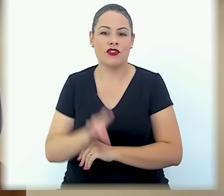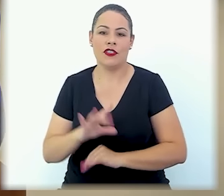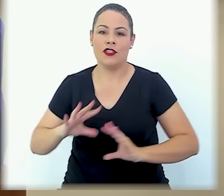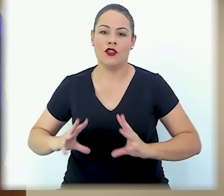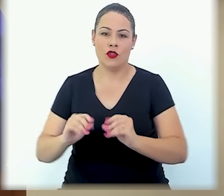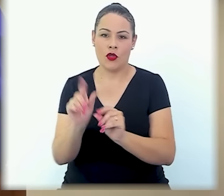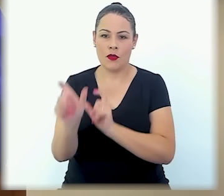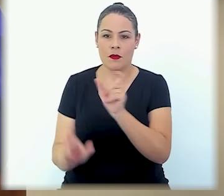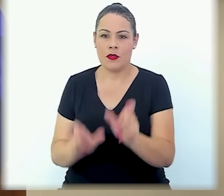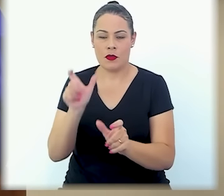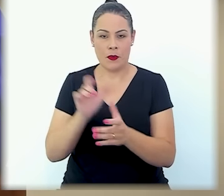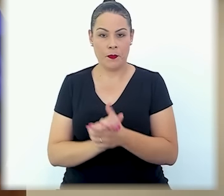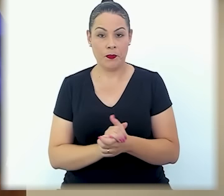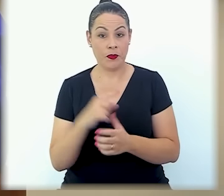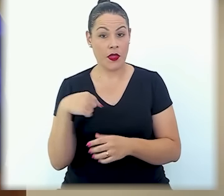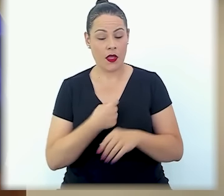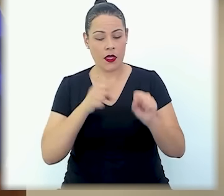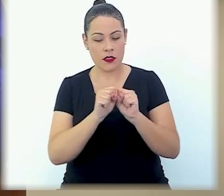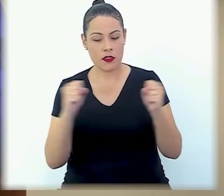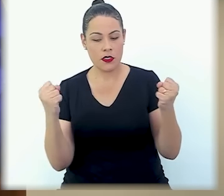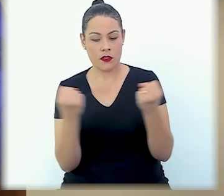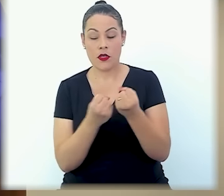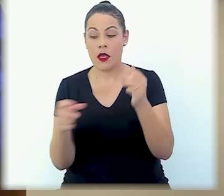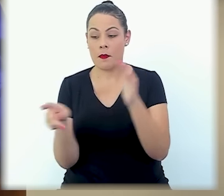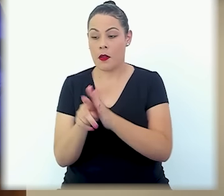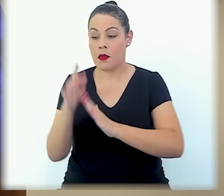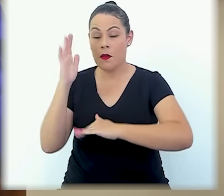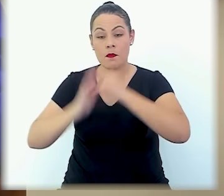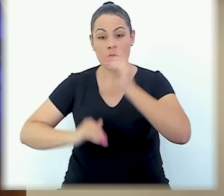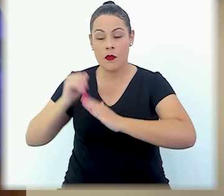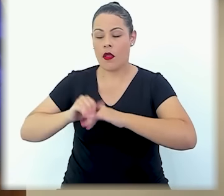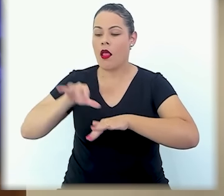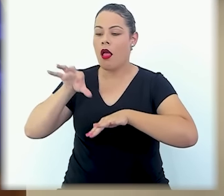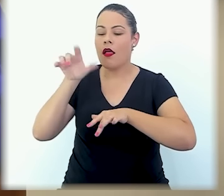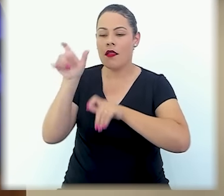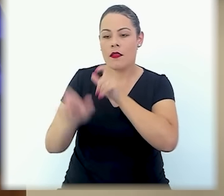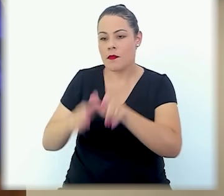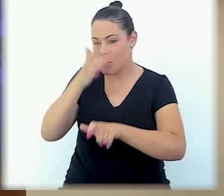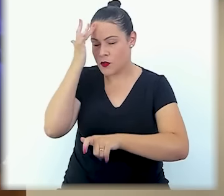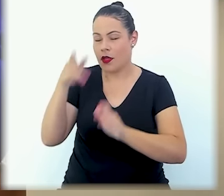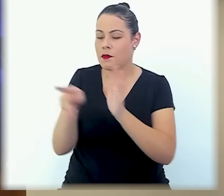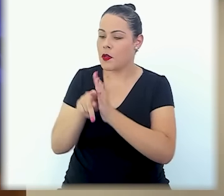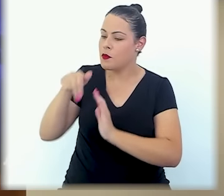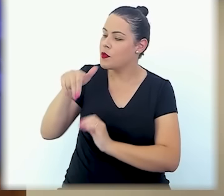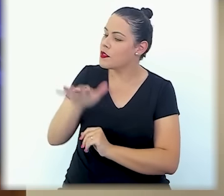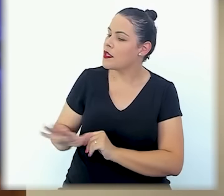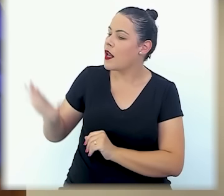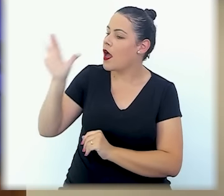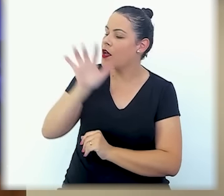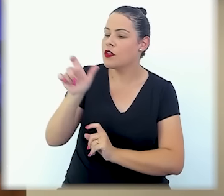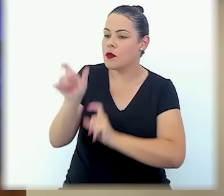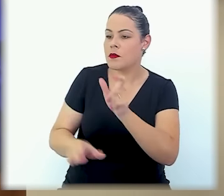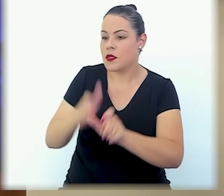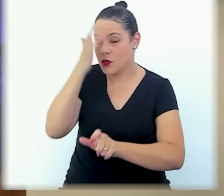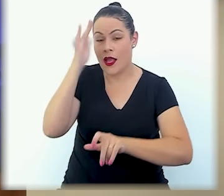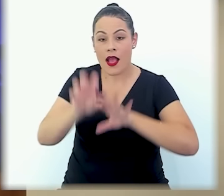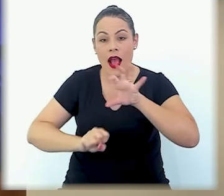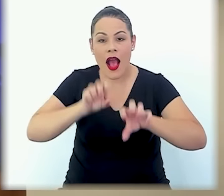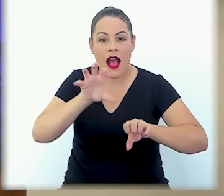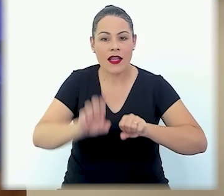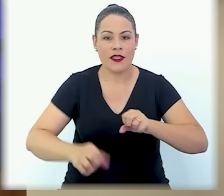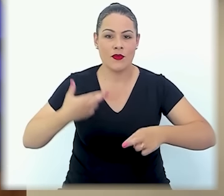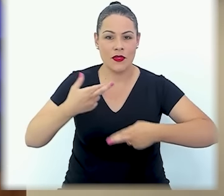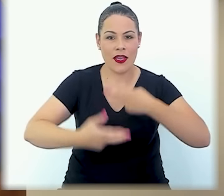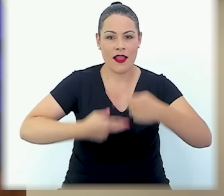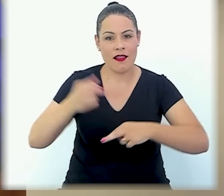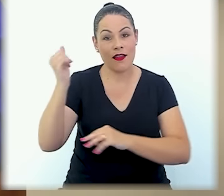A ANCAT, né, ela é uma associação de catadores, né, é a única associação nacional de catadores no país.